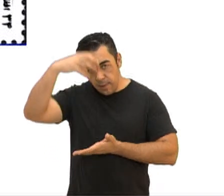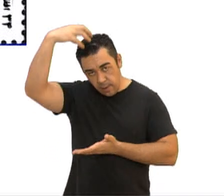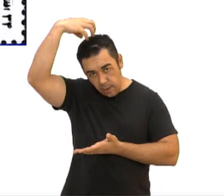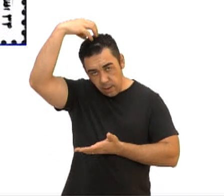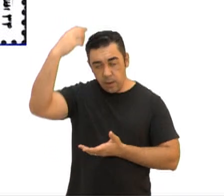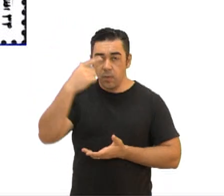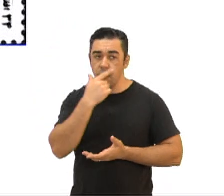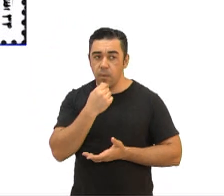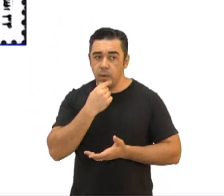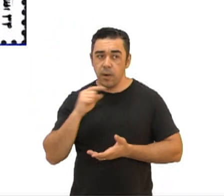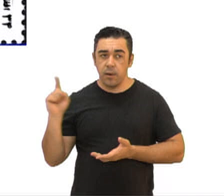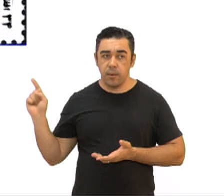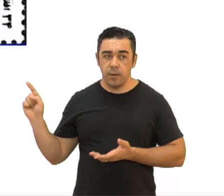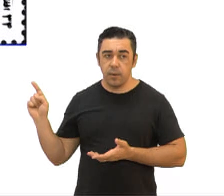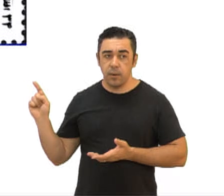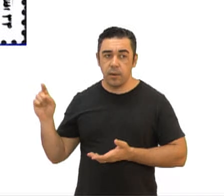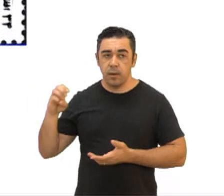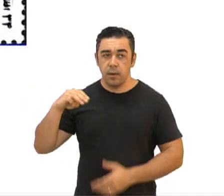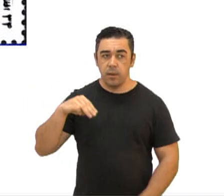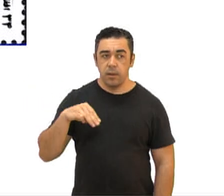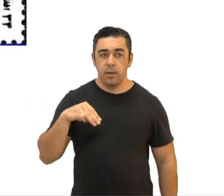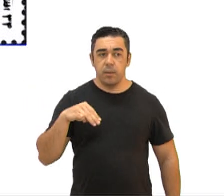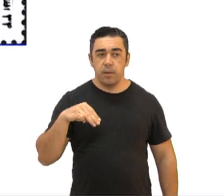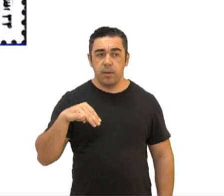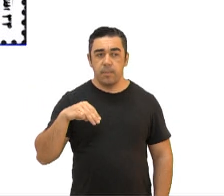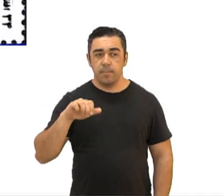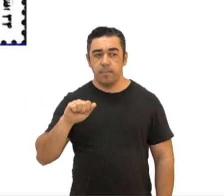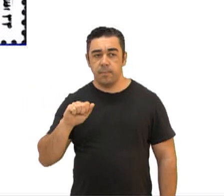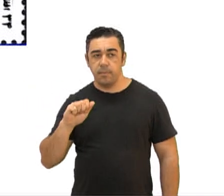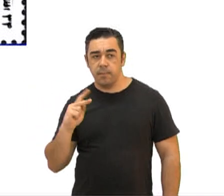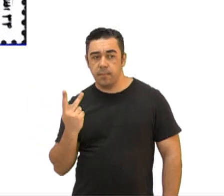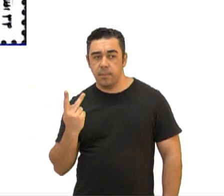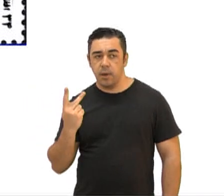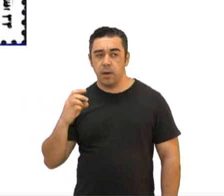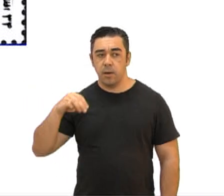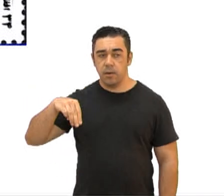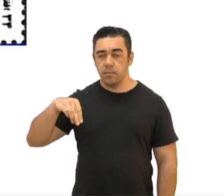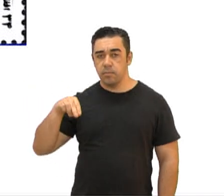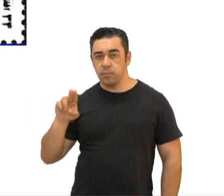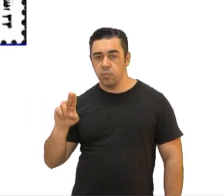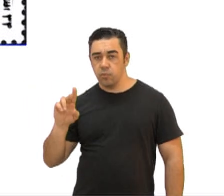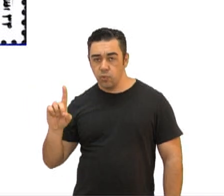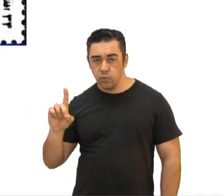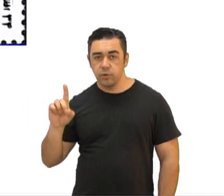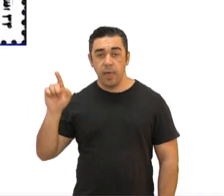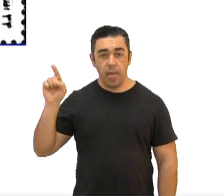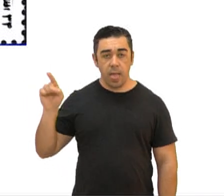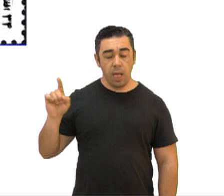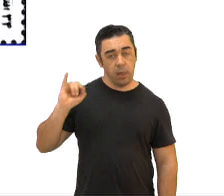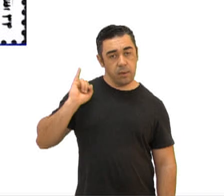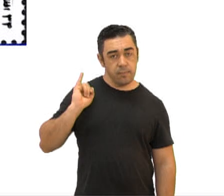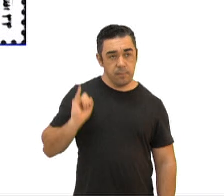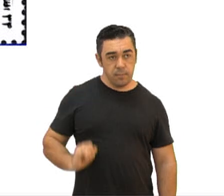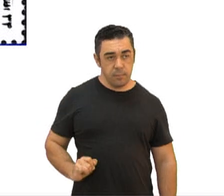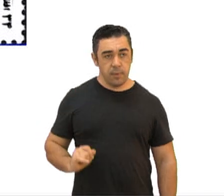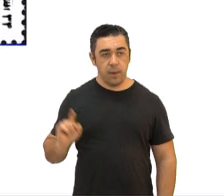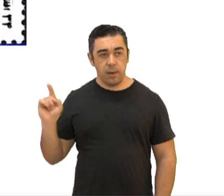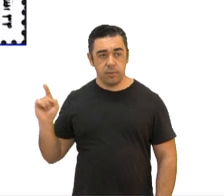foi Mahmud de Ghazni, que governou o Império Gaznávida